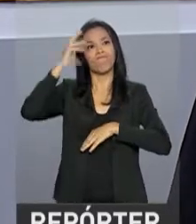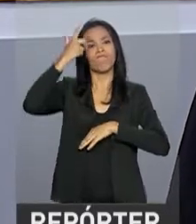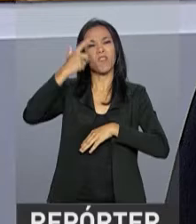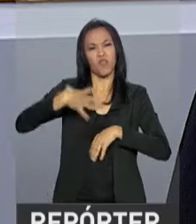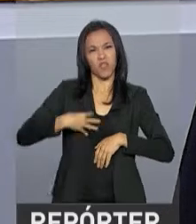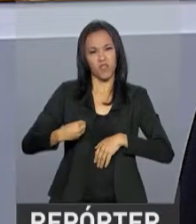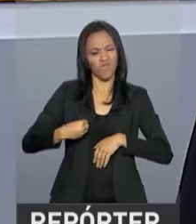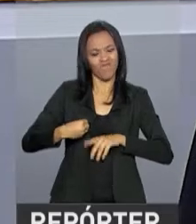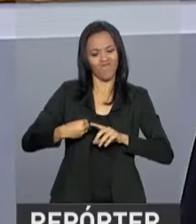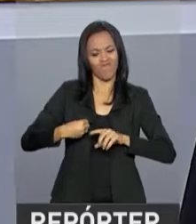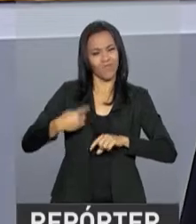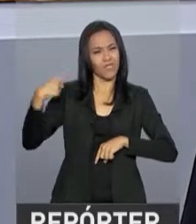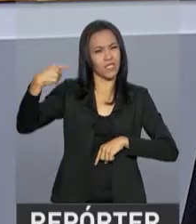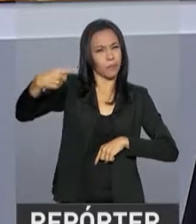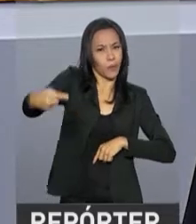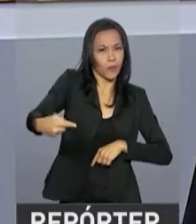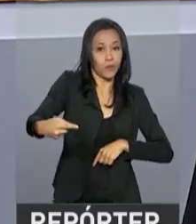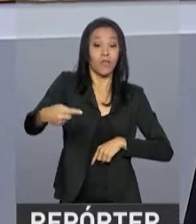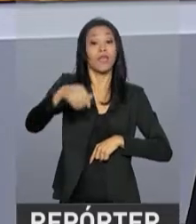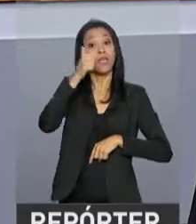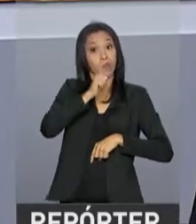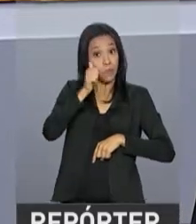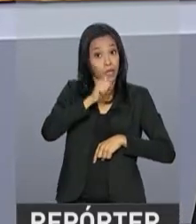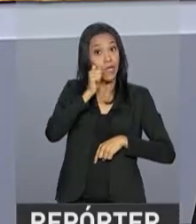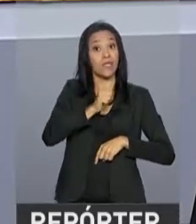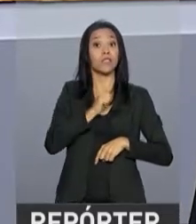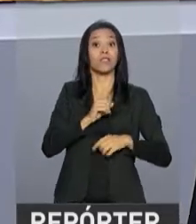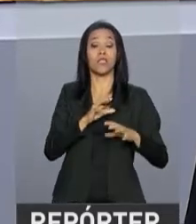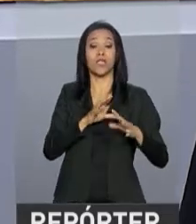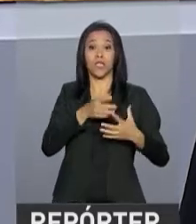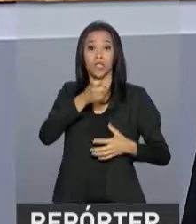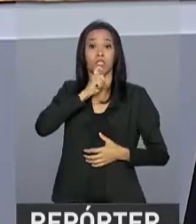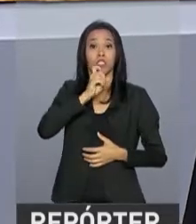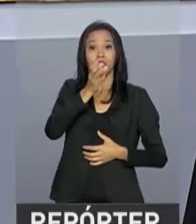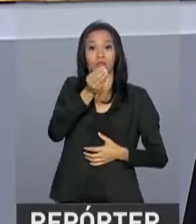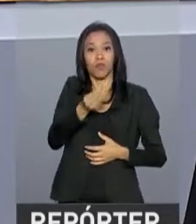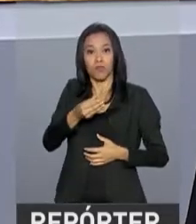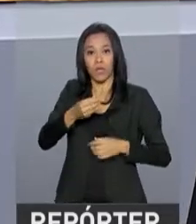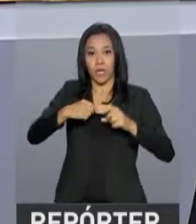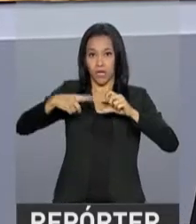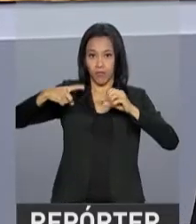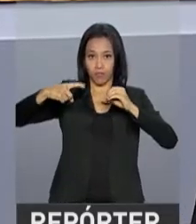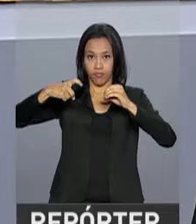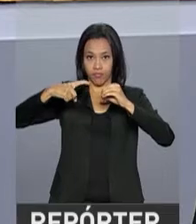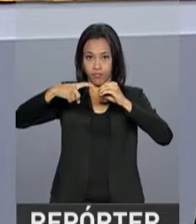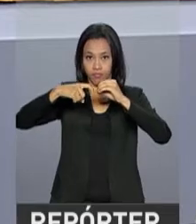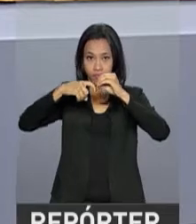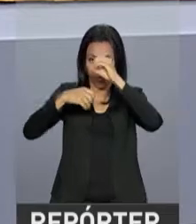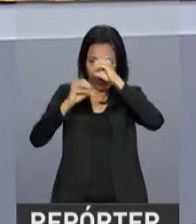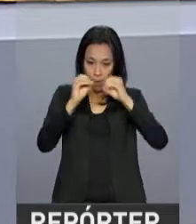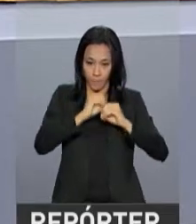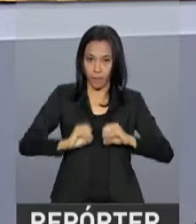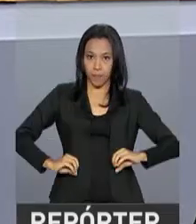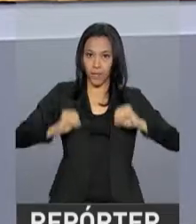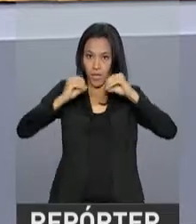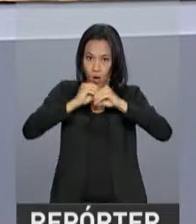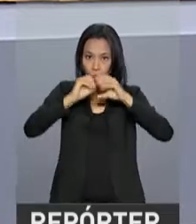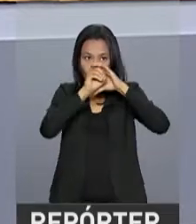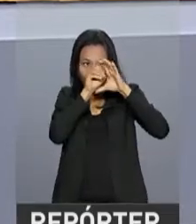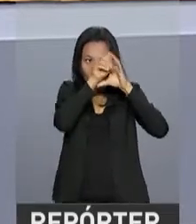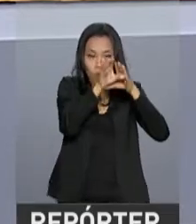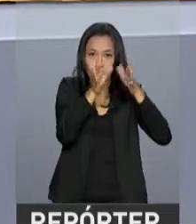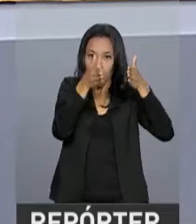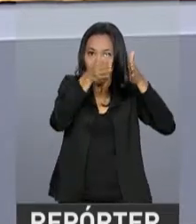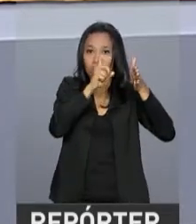tarde que o número de mulheres que congelam embriões aumentou em algumas regiões do país a reprodução assistida é um